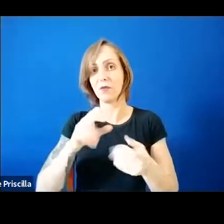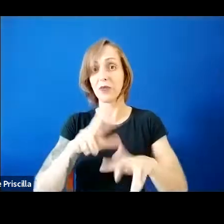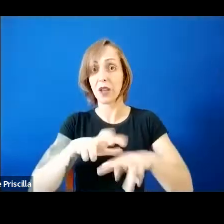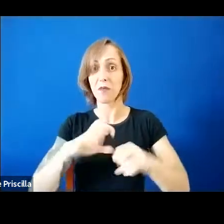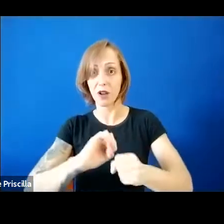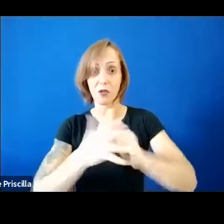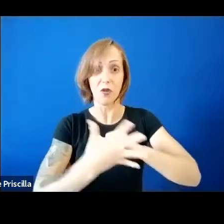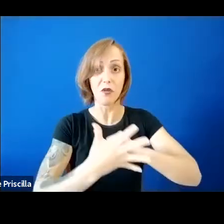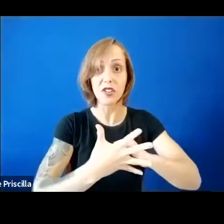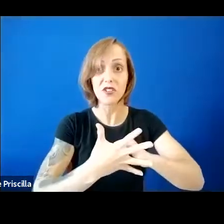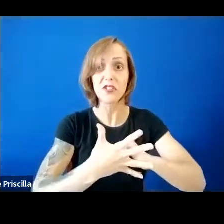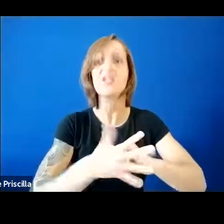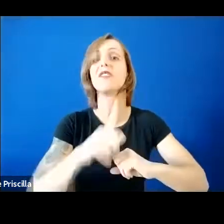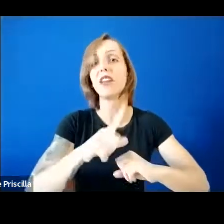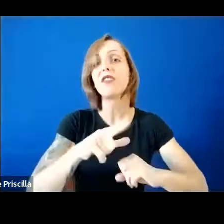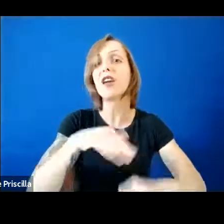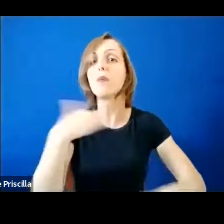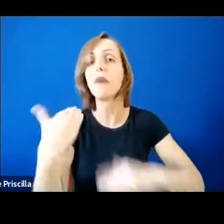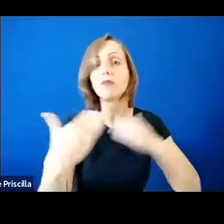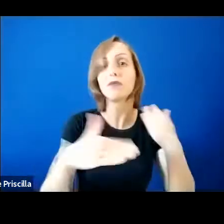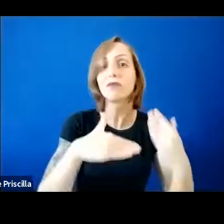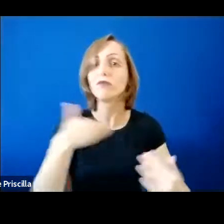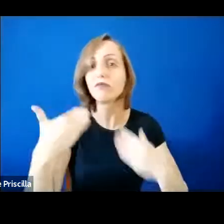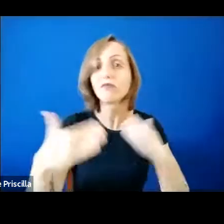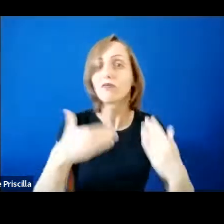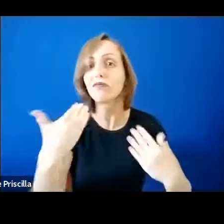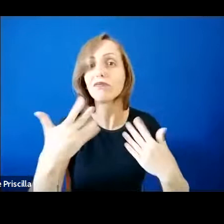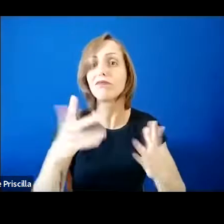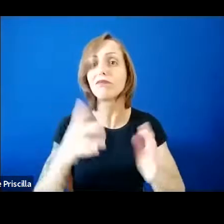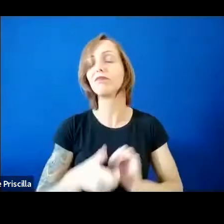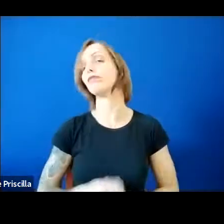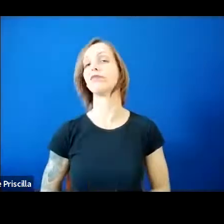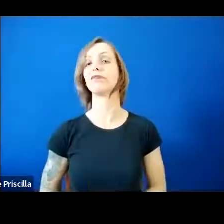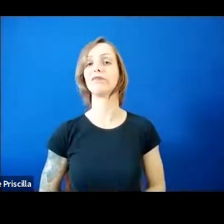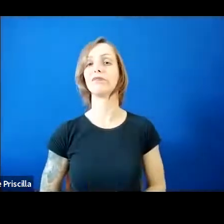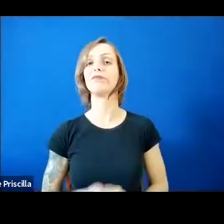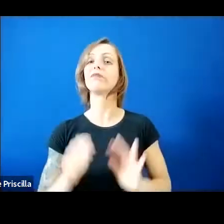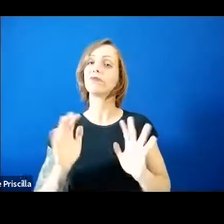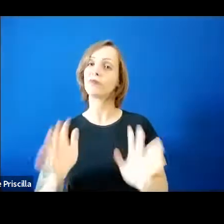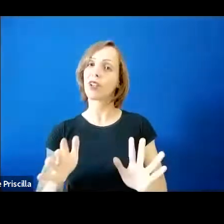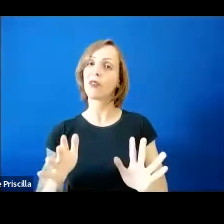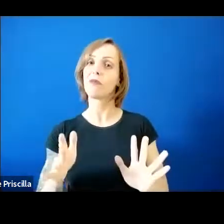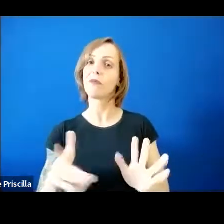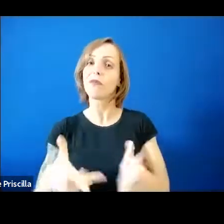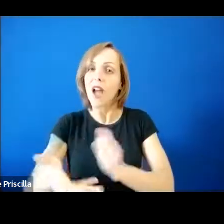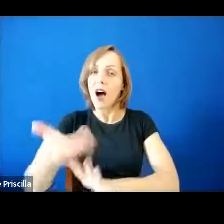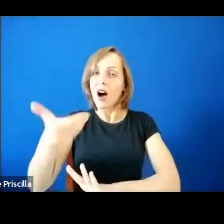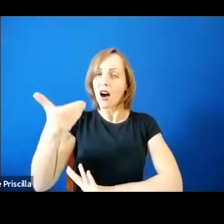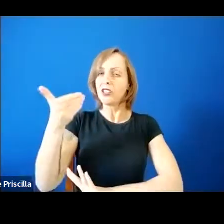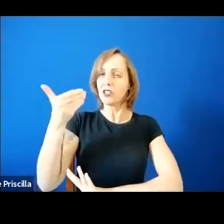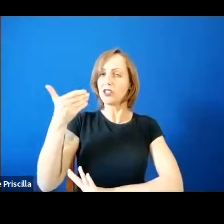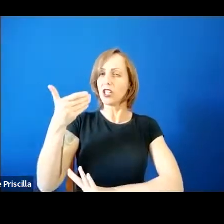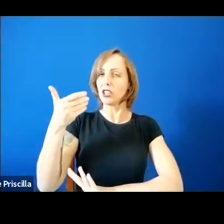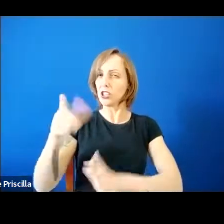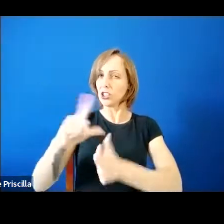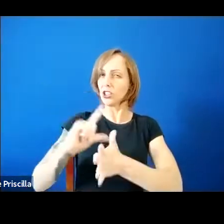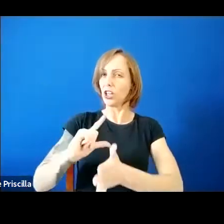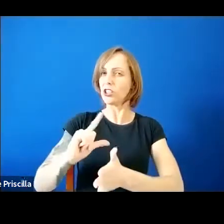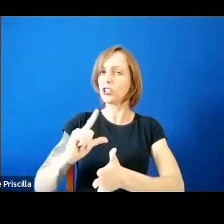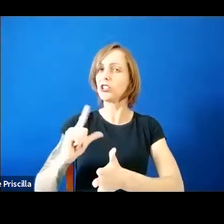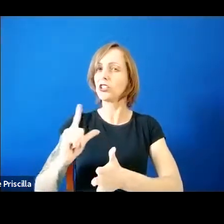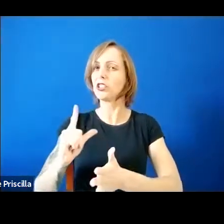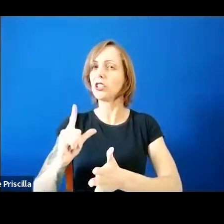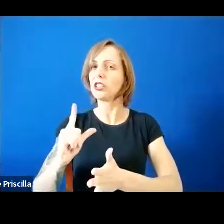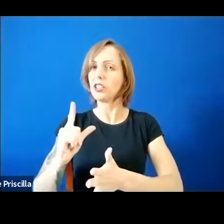sinais, não é por acaso alguém que criou isso, alguém que criou aquilo, a gente já avisava que a natureza, uma hora, ela vai ter essa reação,